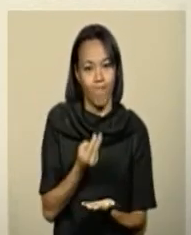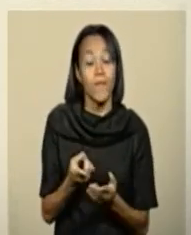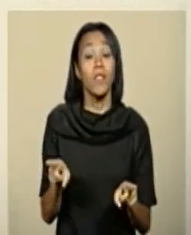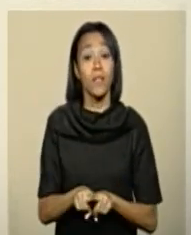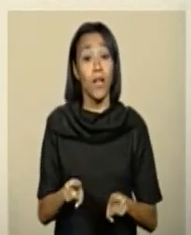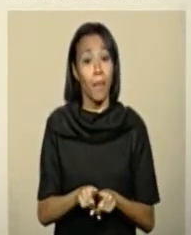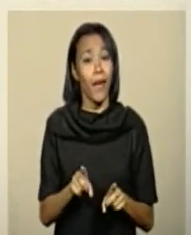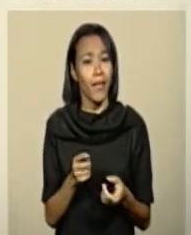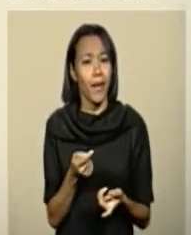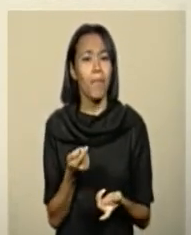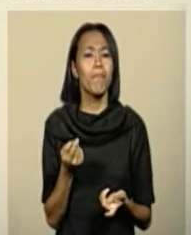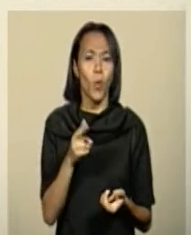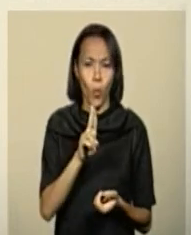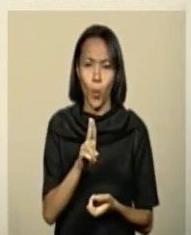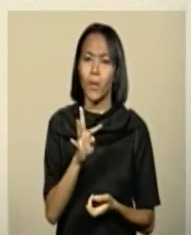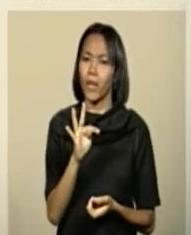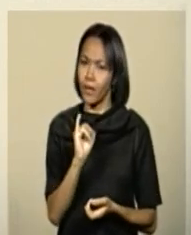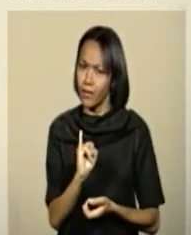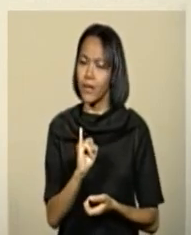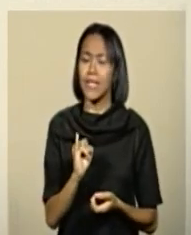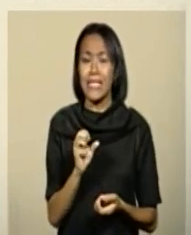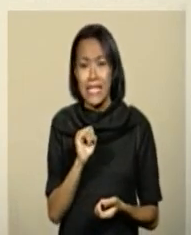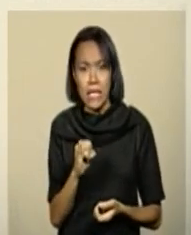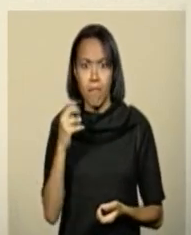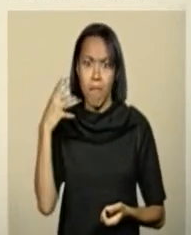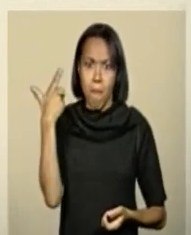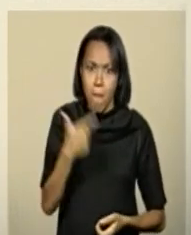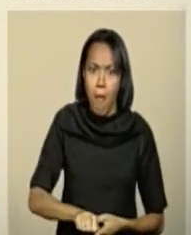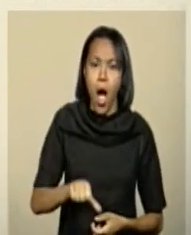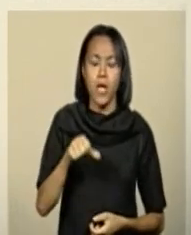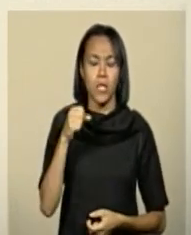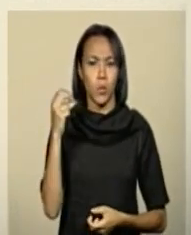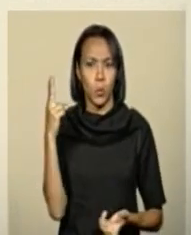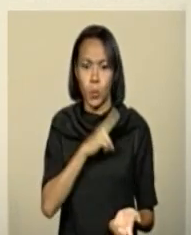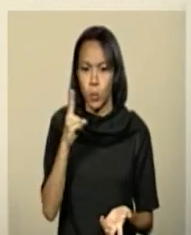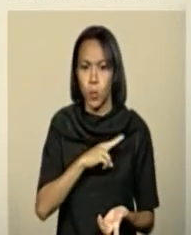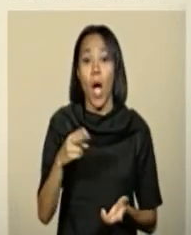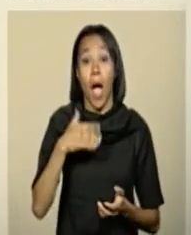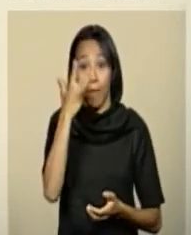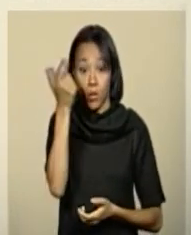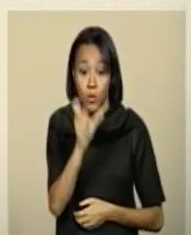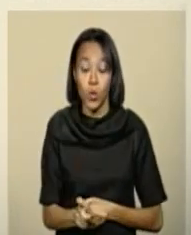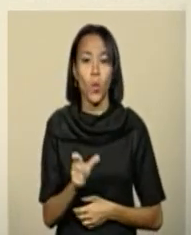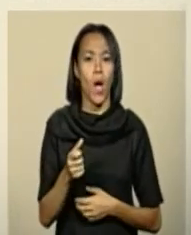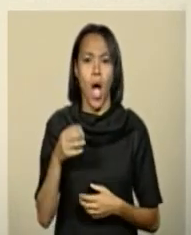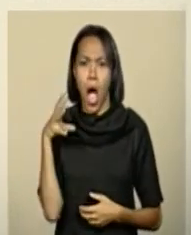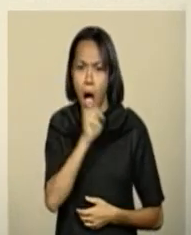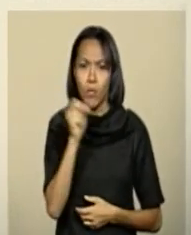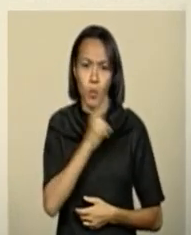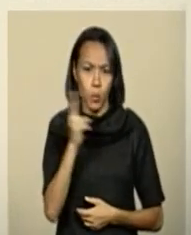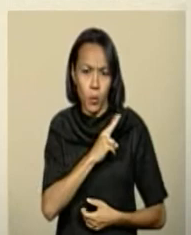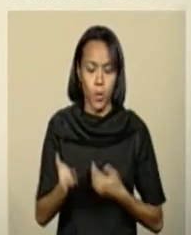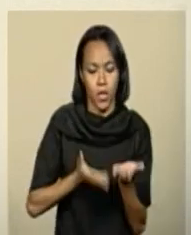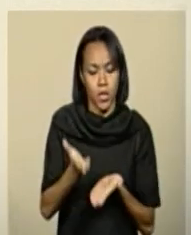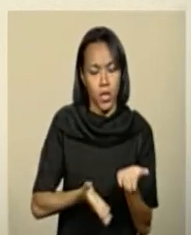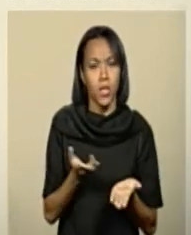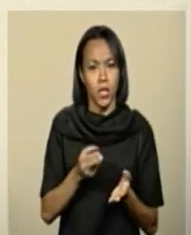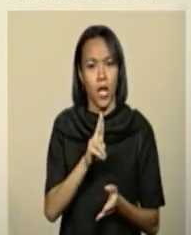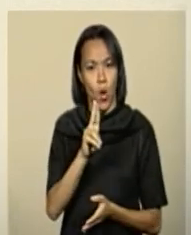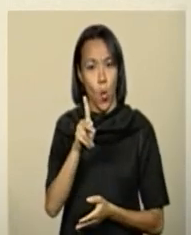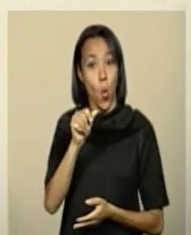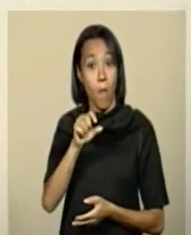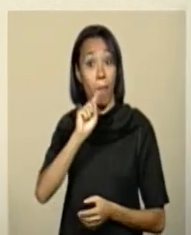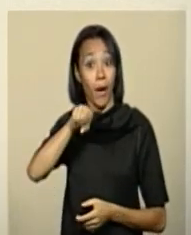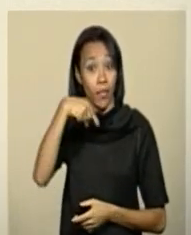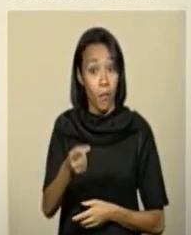até pequenas UTIs. Se o caso for mais grave, o paciente recebe o socorro necessário na UPA para depois